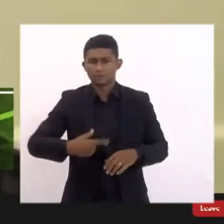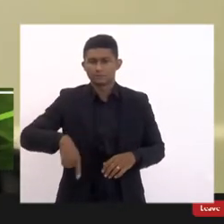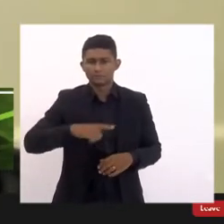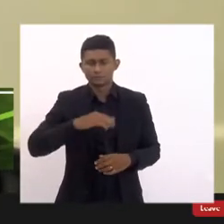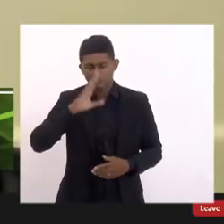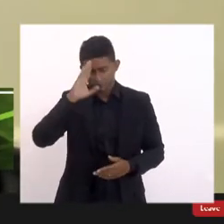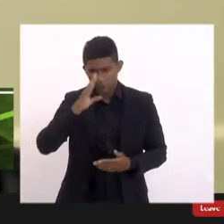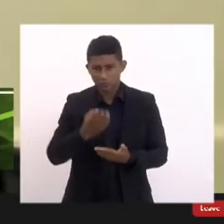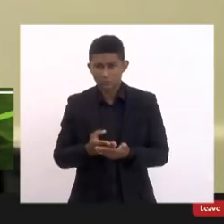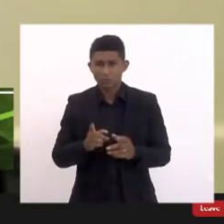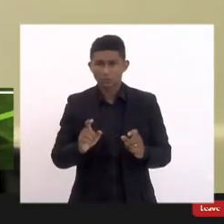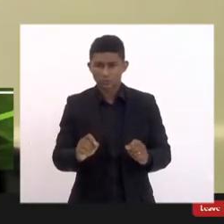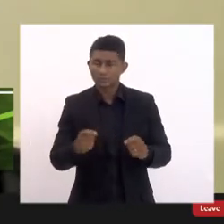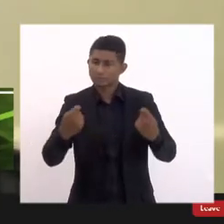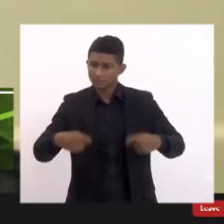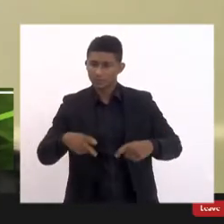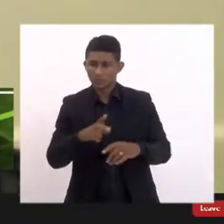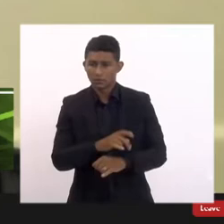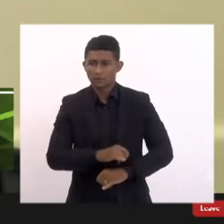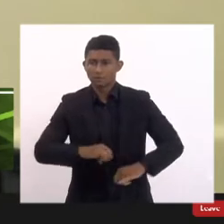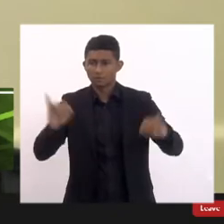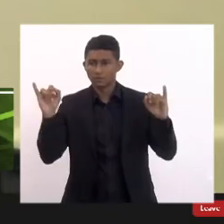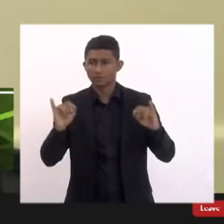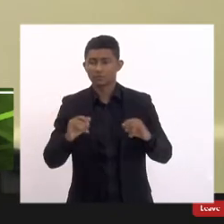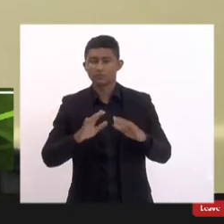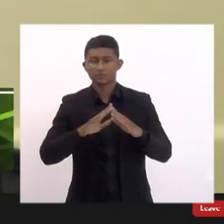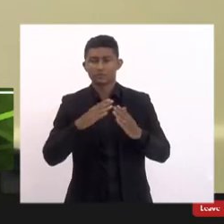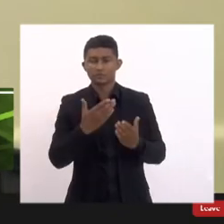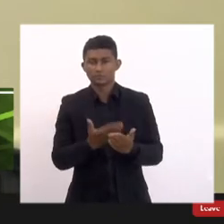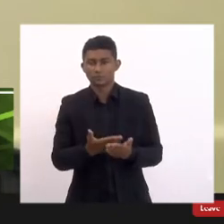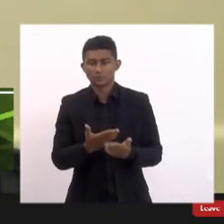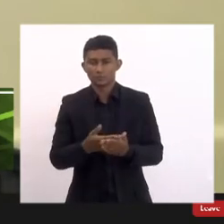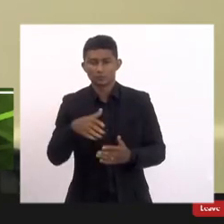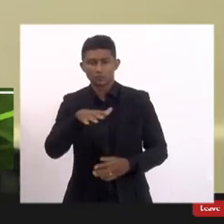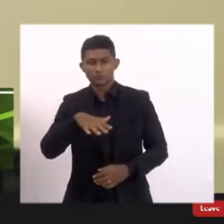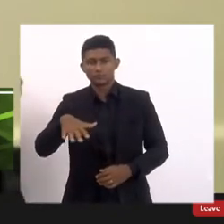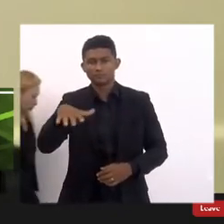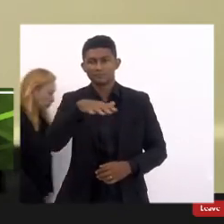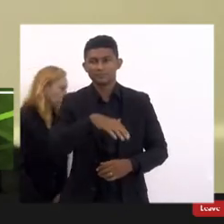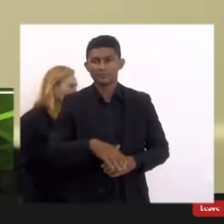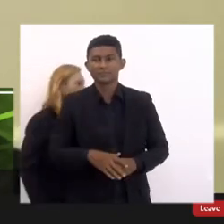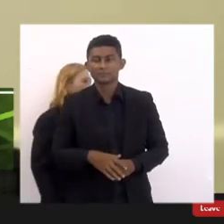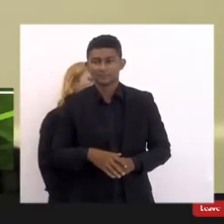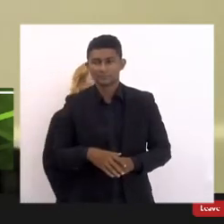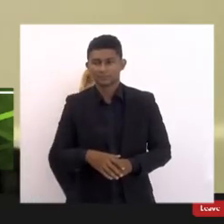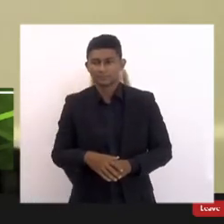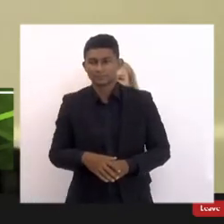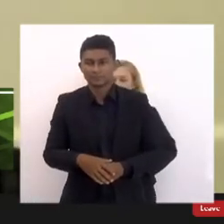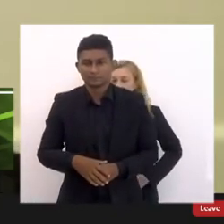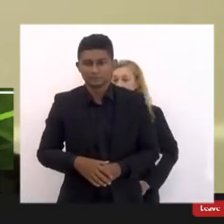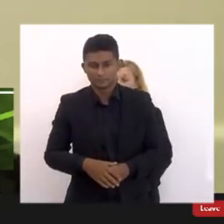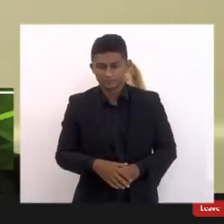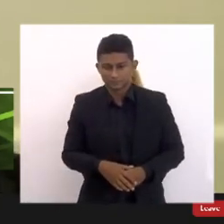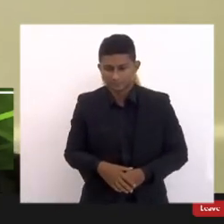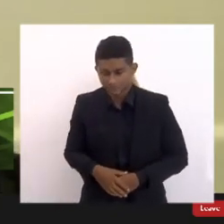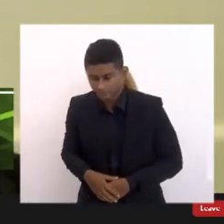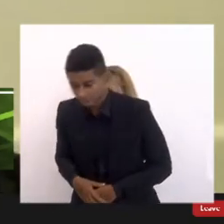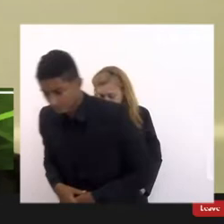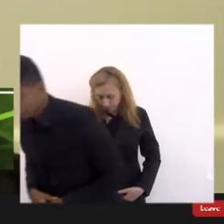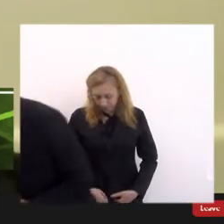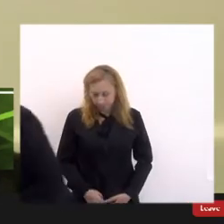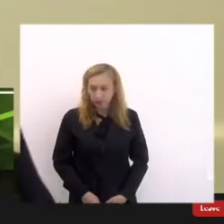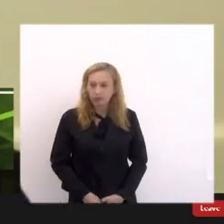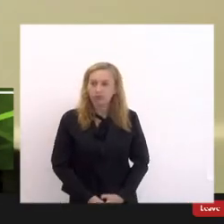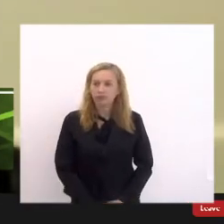campanha, né, principalmente nas escolas, acho que com a volta às aulas, principalmente, em todos os níveis, não só na